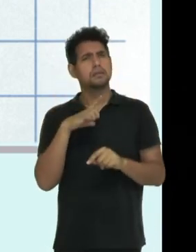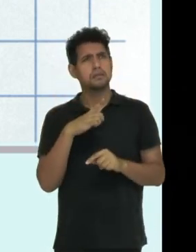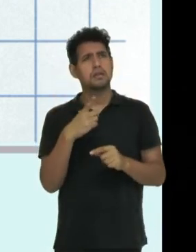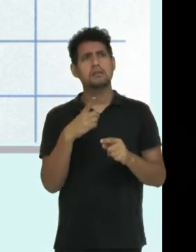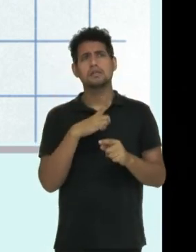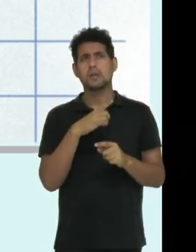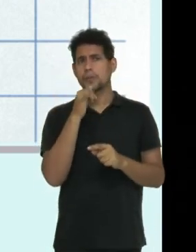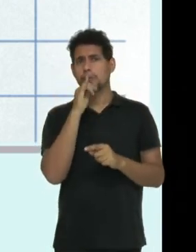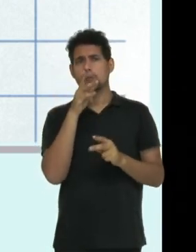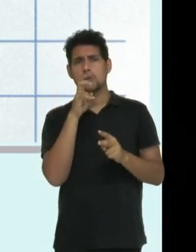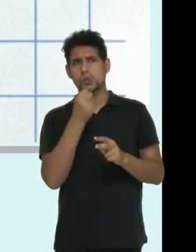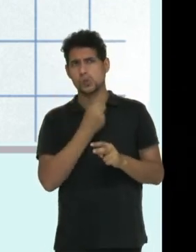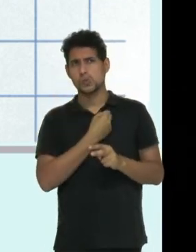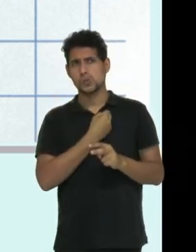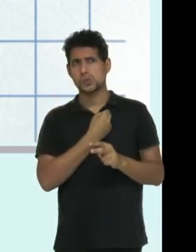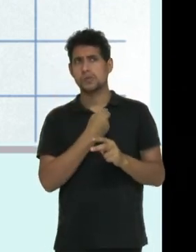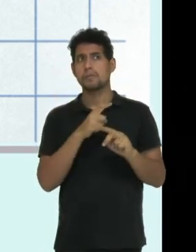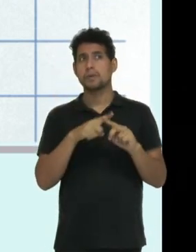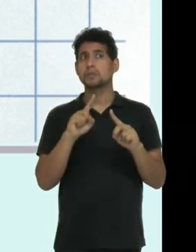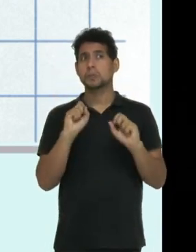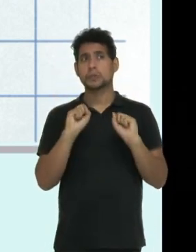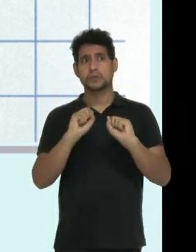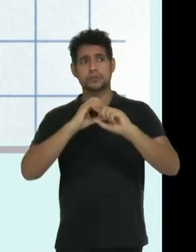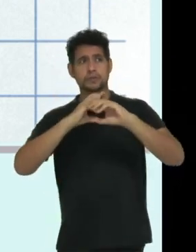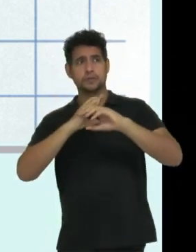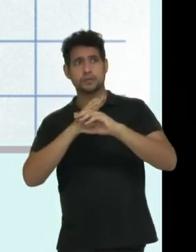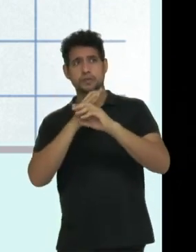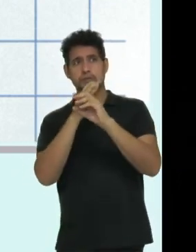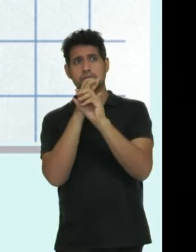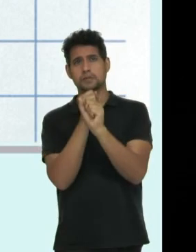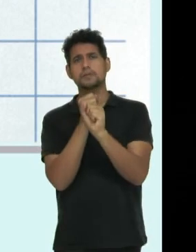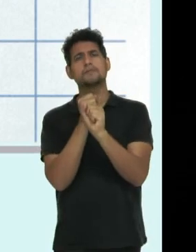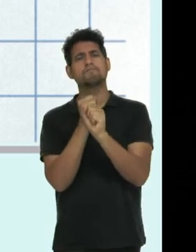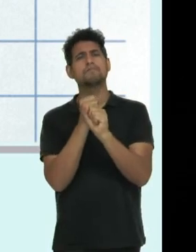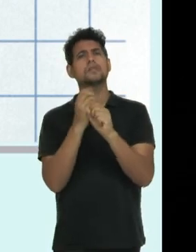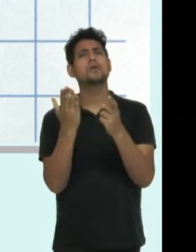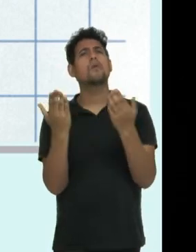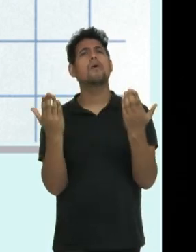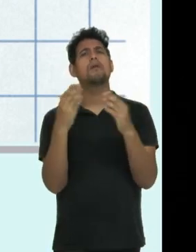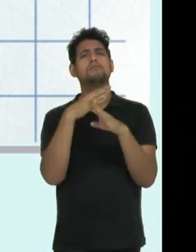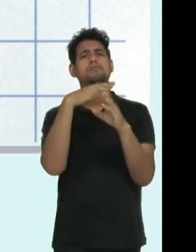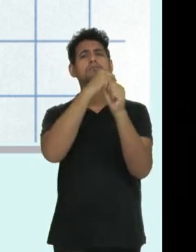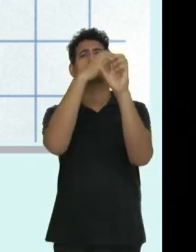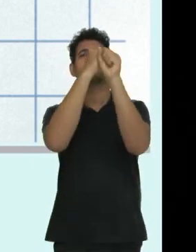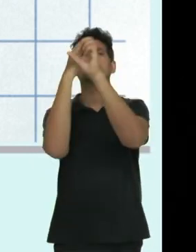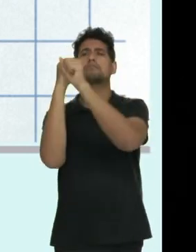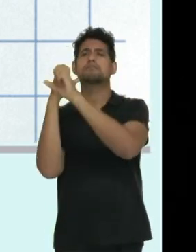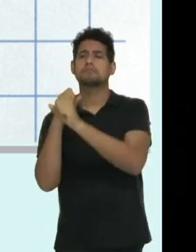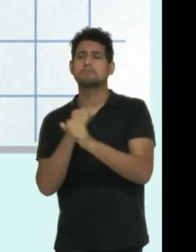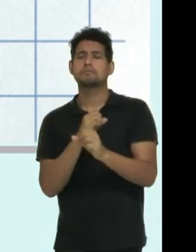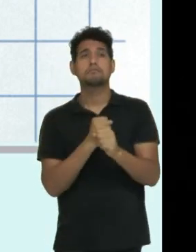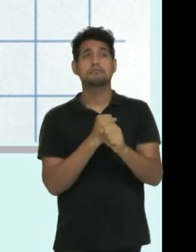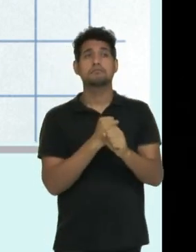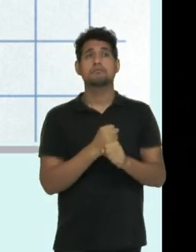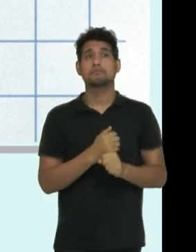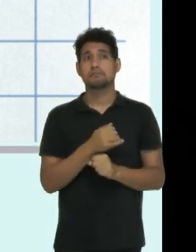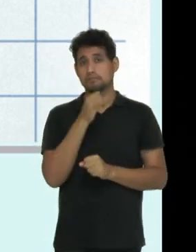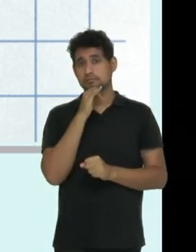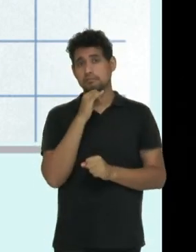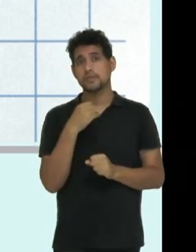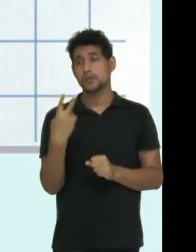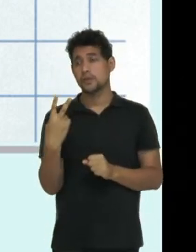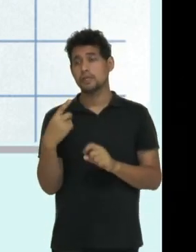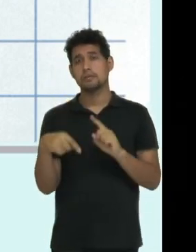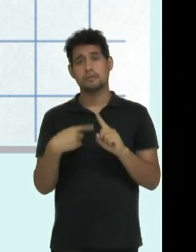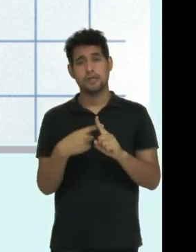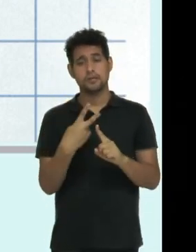né? Olha lá. E a gente pode somar, não é o perímetro? Qual o perímetro do pentágono? Então, 2 mais 2 é